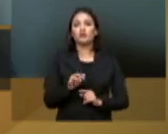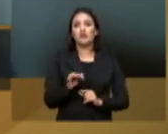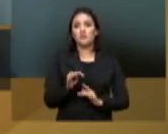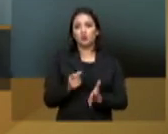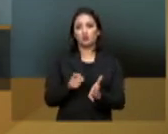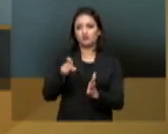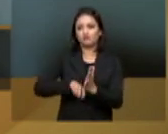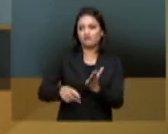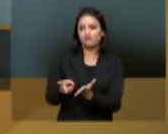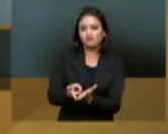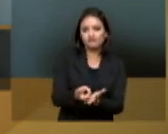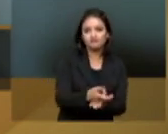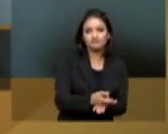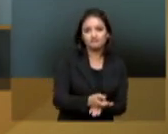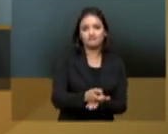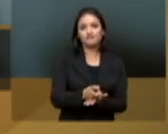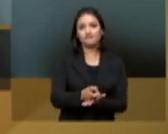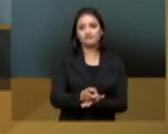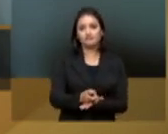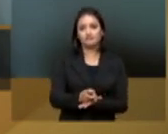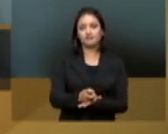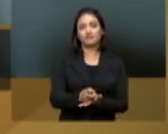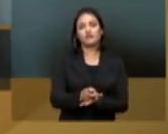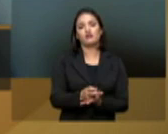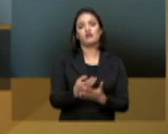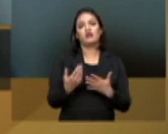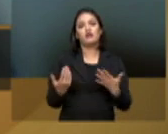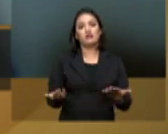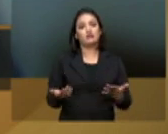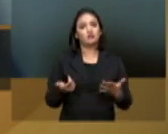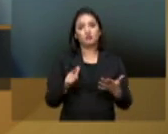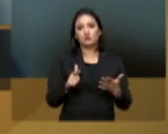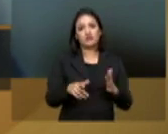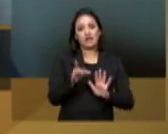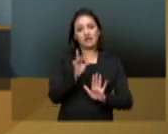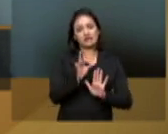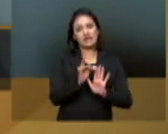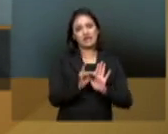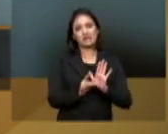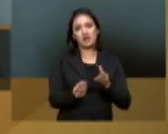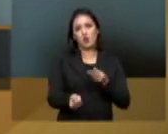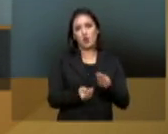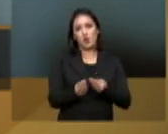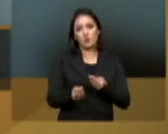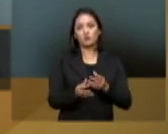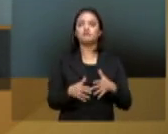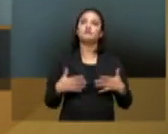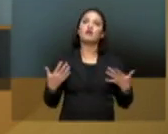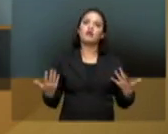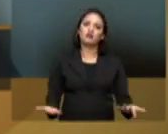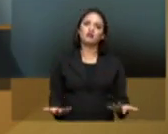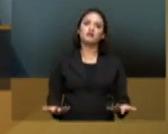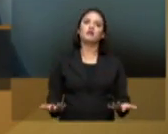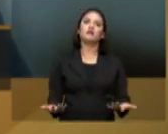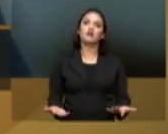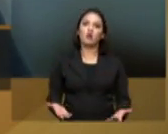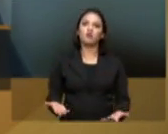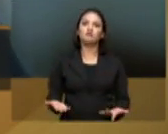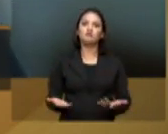tributo, base sobre base, etc. E o legislador deveria se